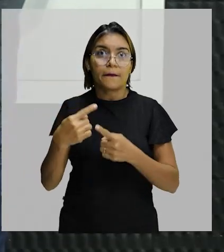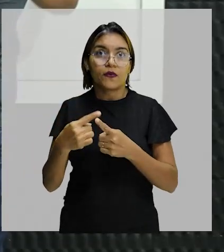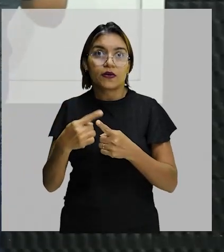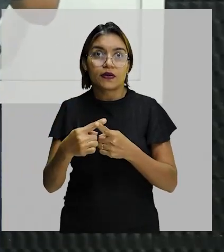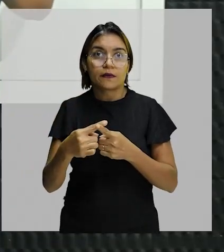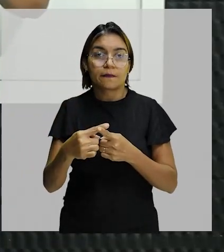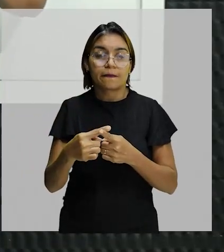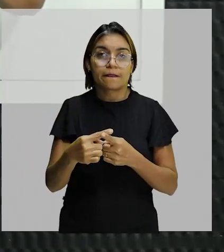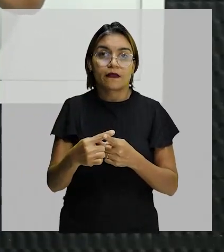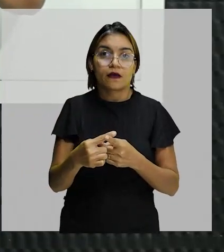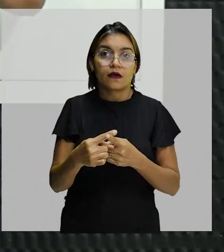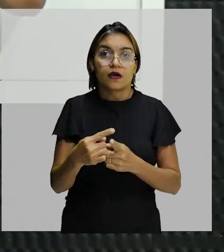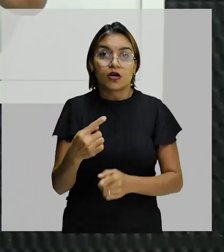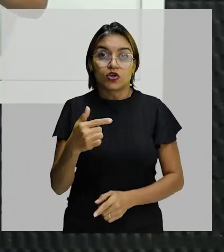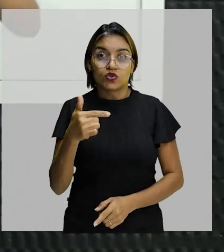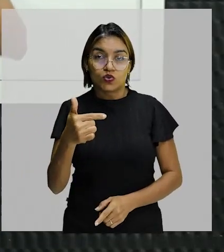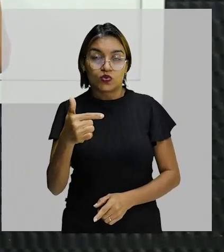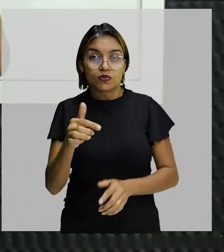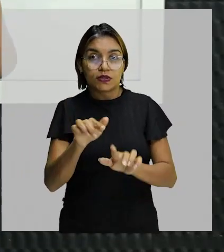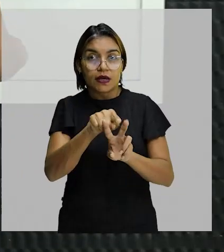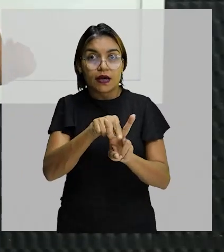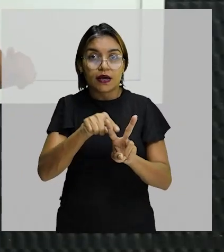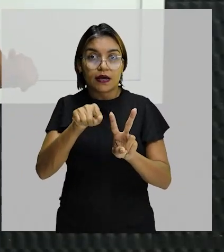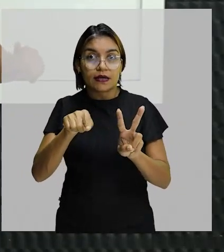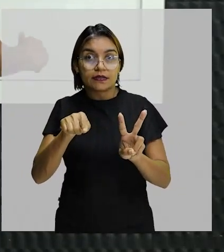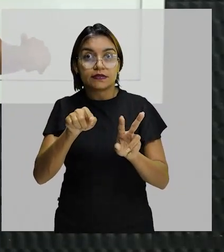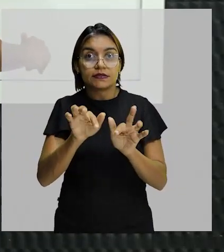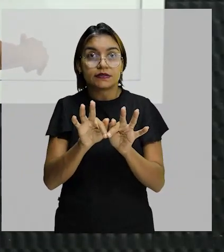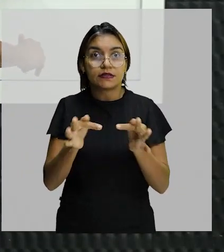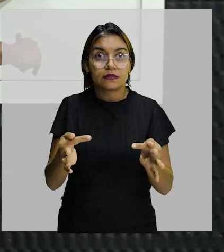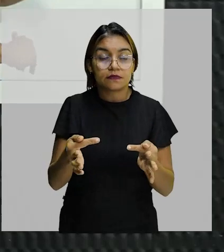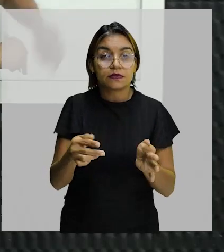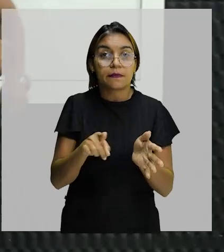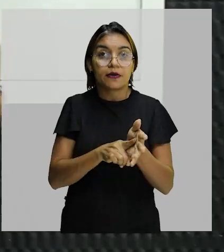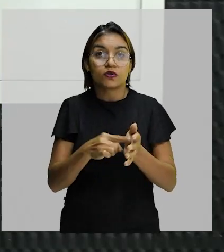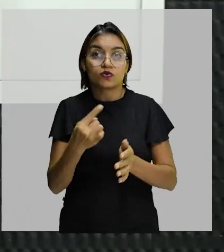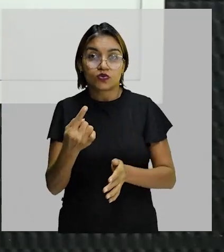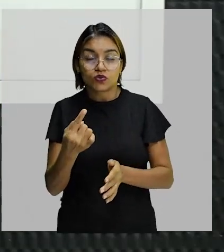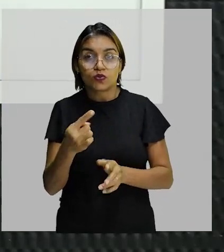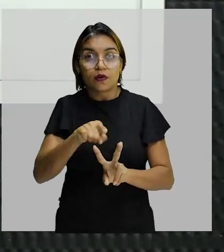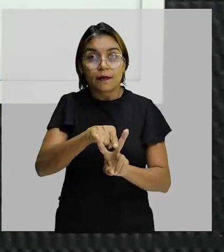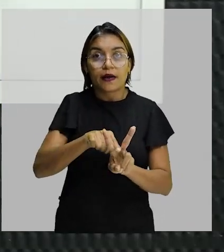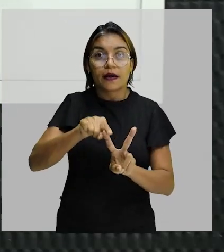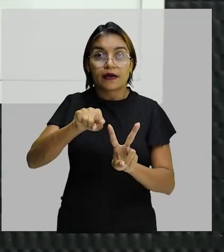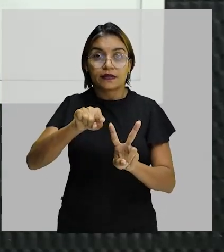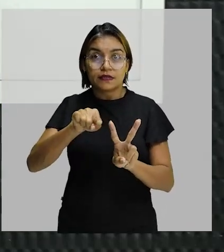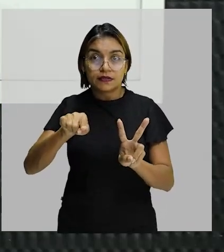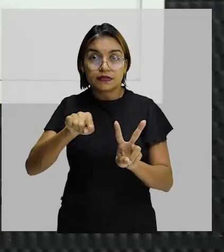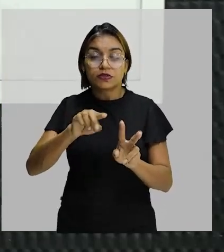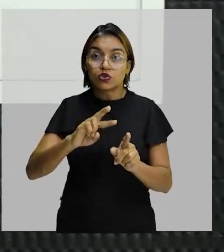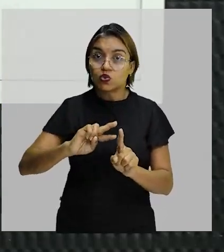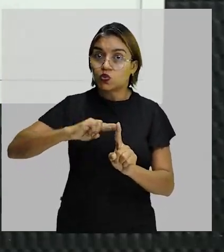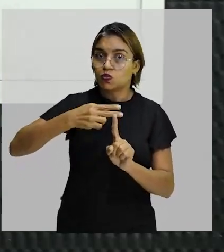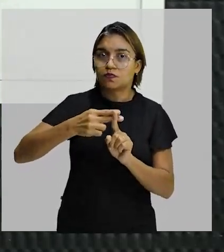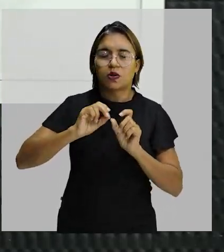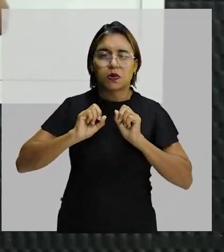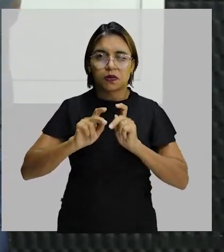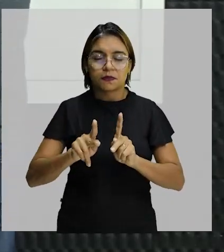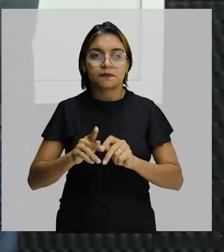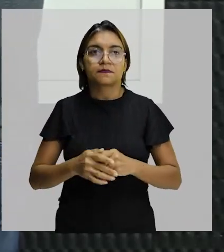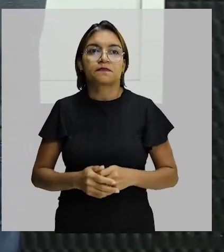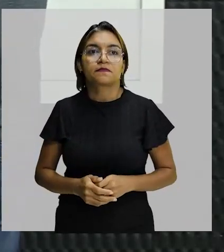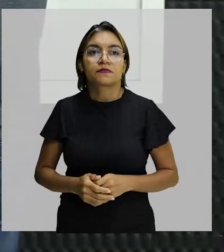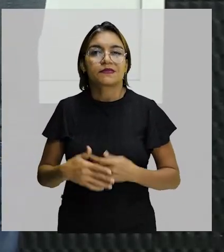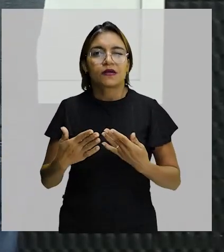uma raiz simples, então aqui o expoente é 1. E esse menos 1 aqui é uma raiz dupla. Tá? Beleza. Então,